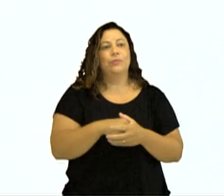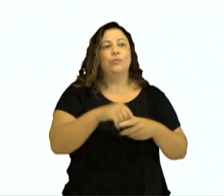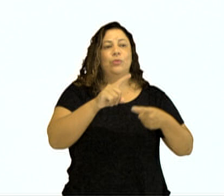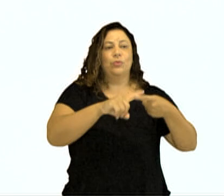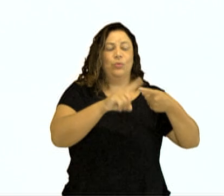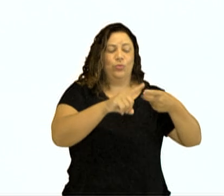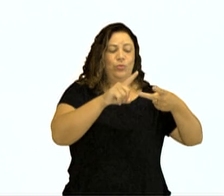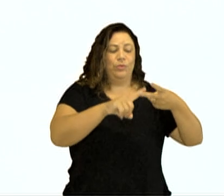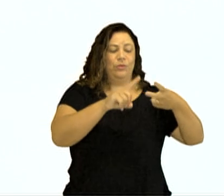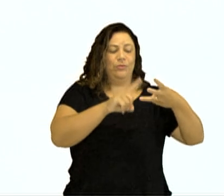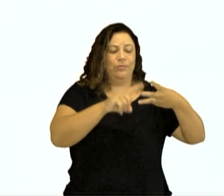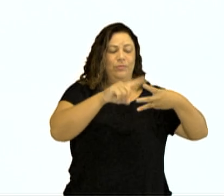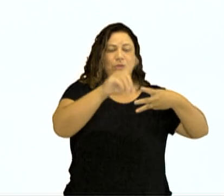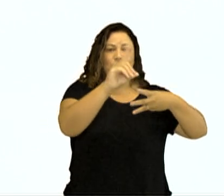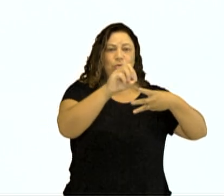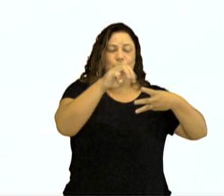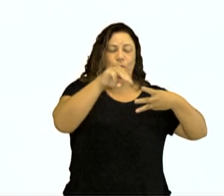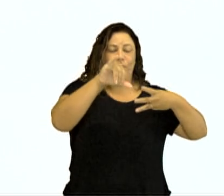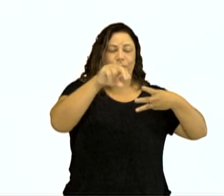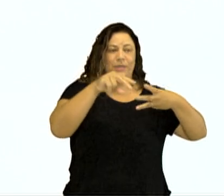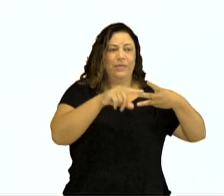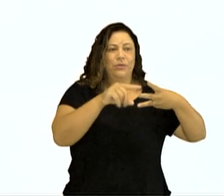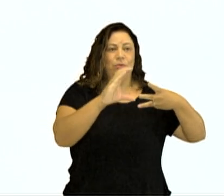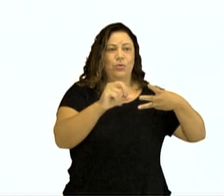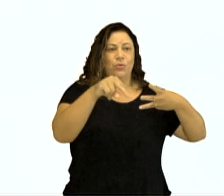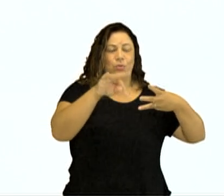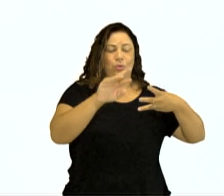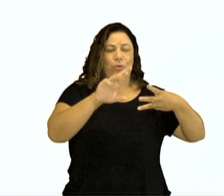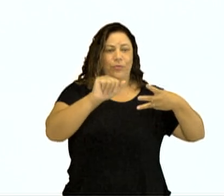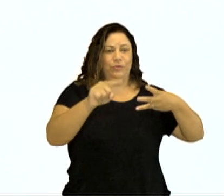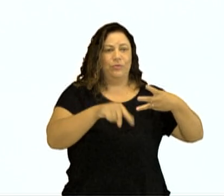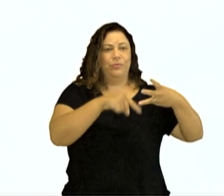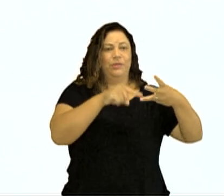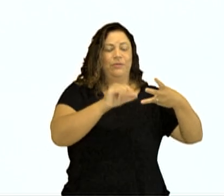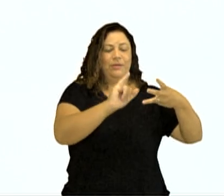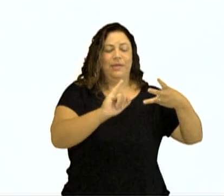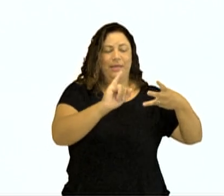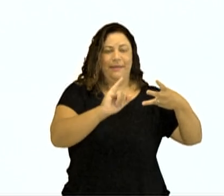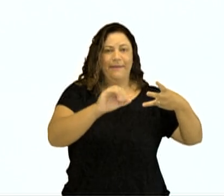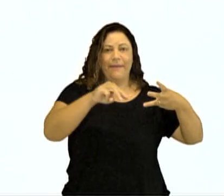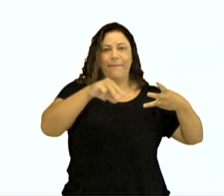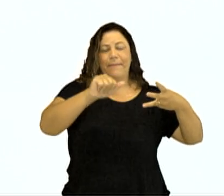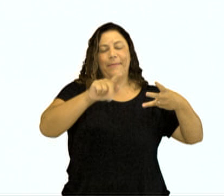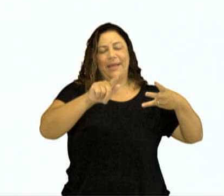imagem dessa função. Já corrigimos e veremos se deu tudo certo aí para você.